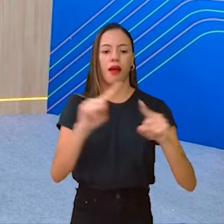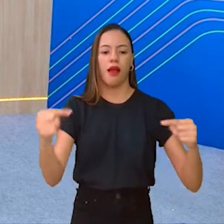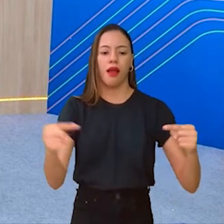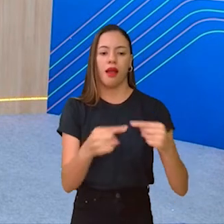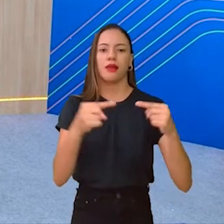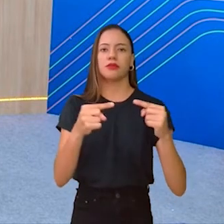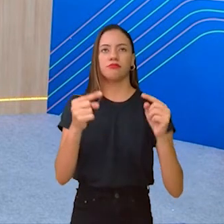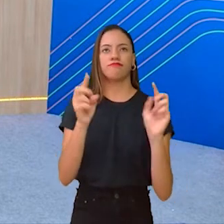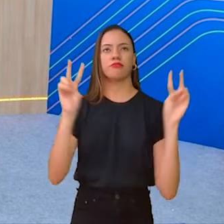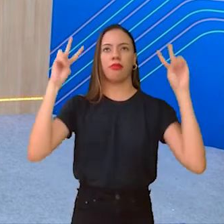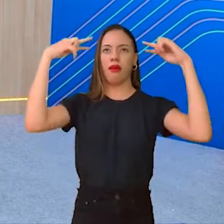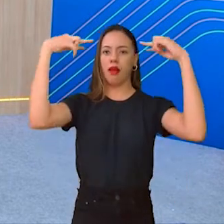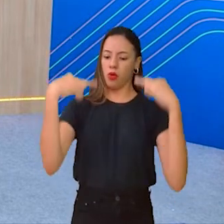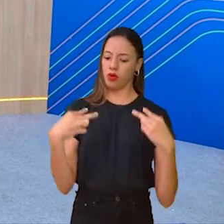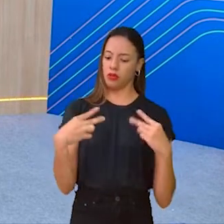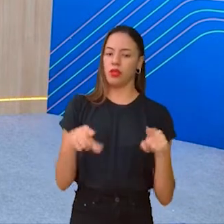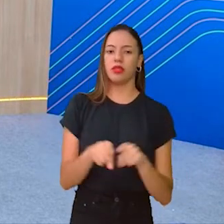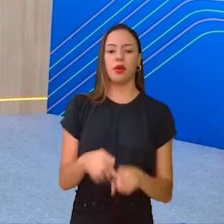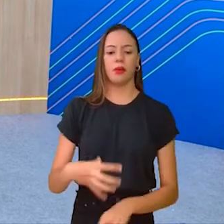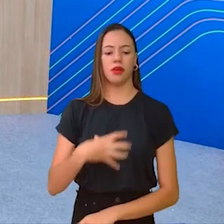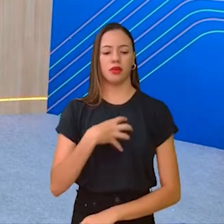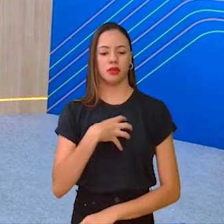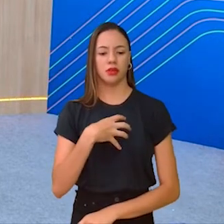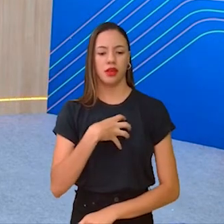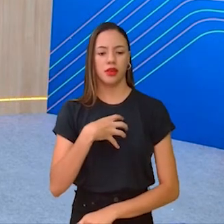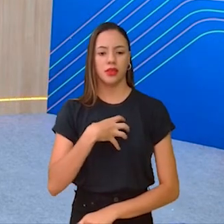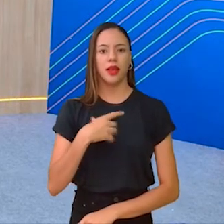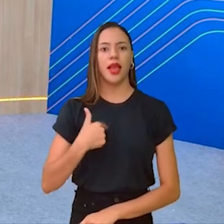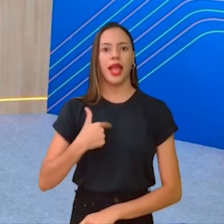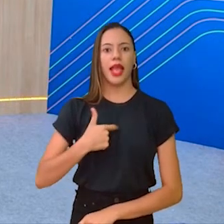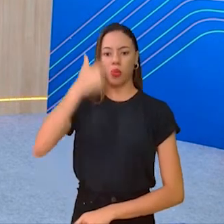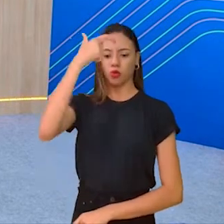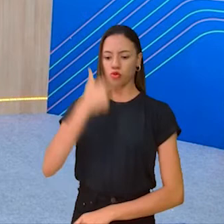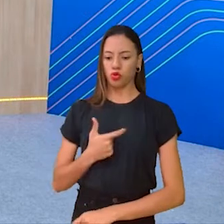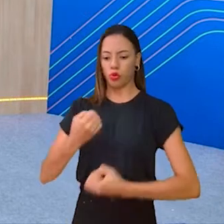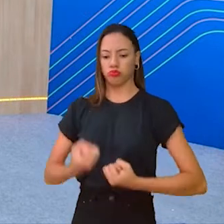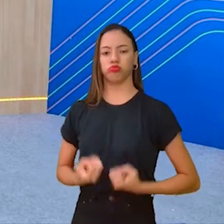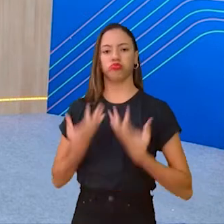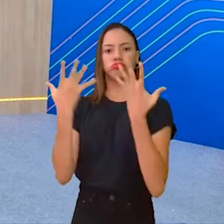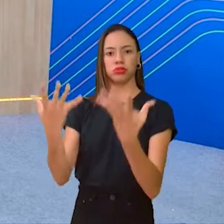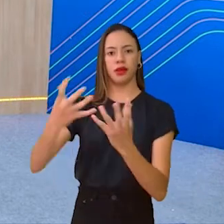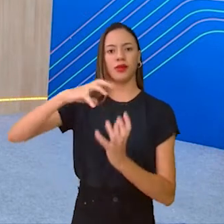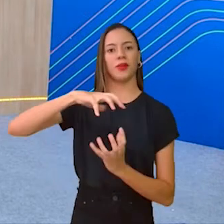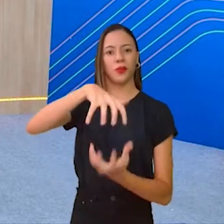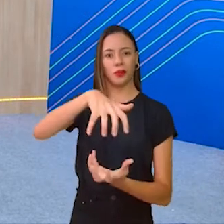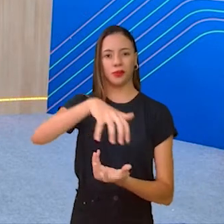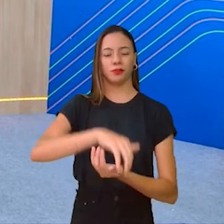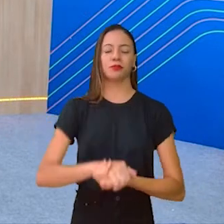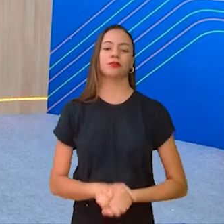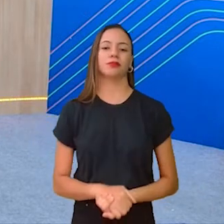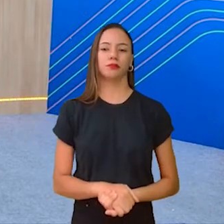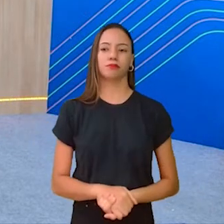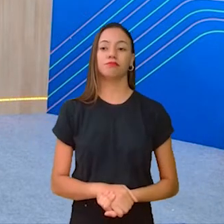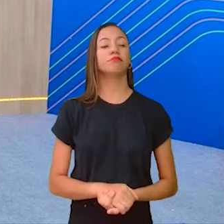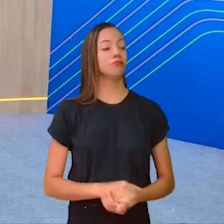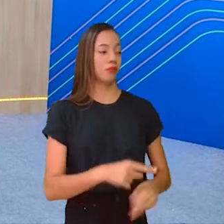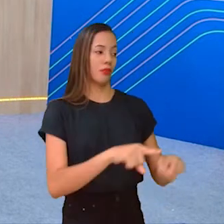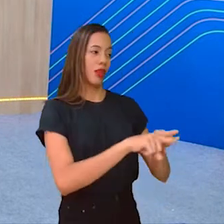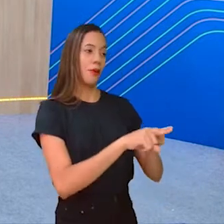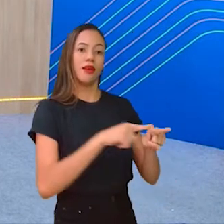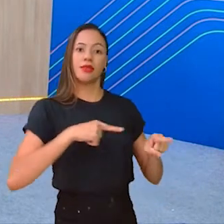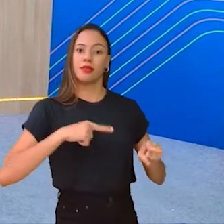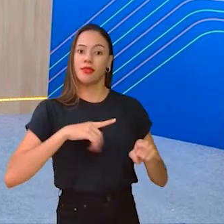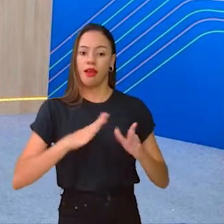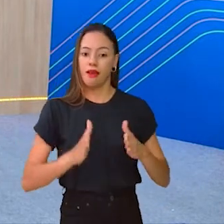se sentir exercendo realmente quem você é no mundo, se exercendo no mundo, sabe? E de que você tem vários caminhos,